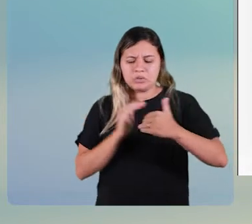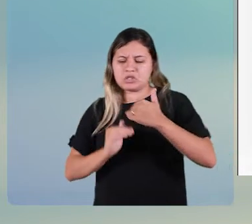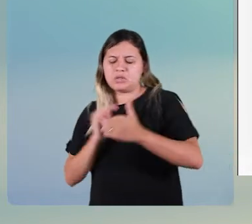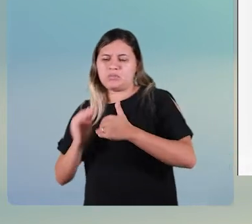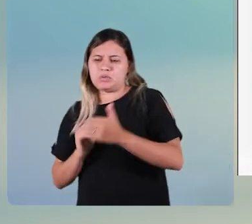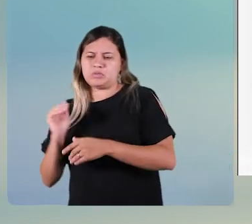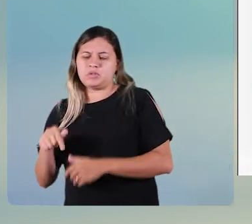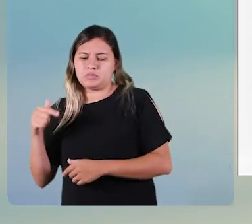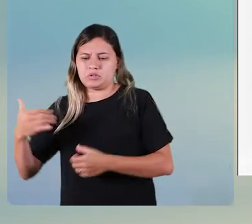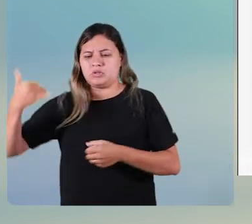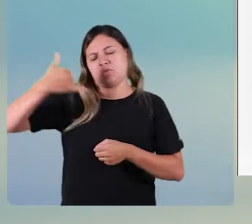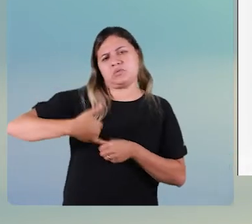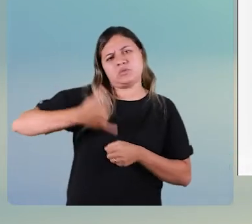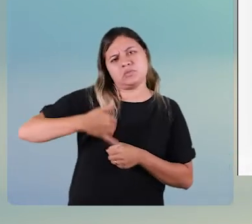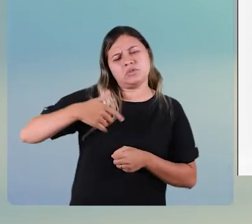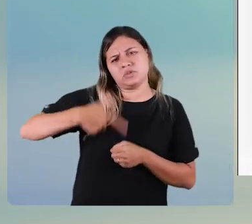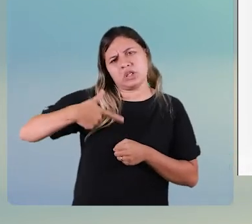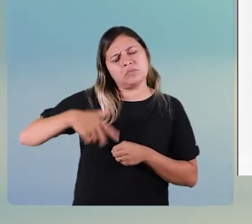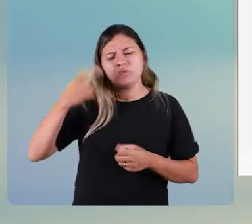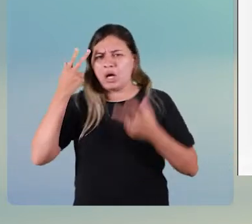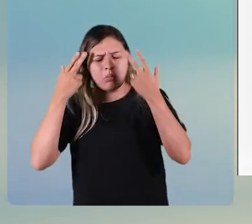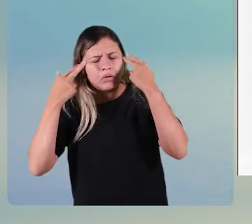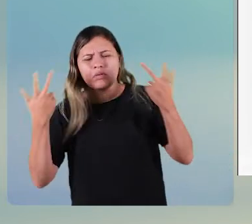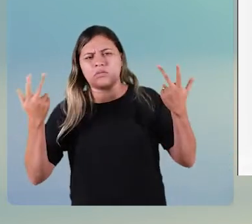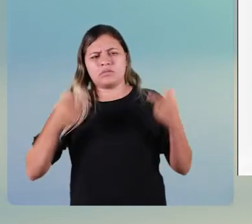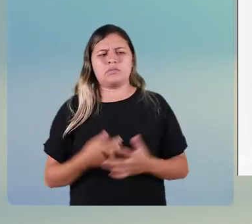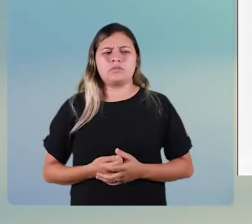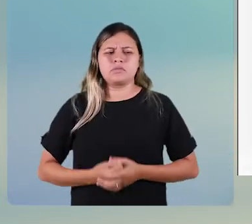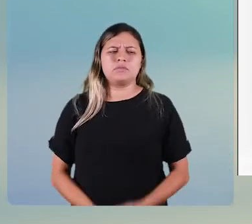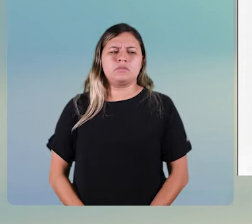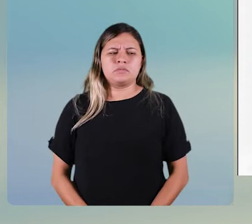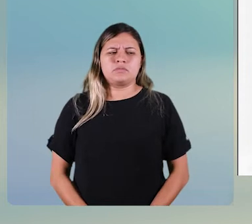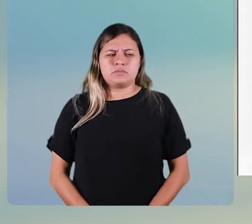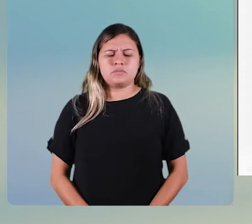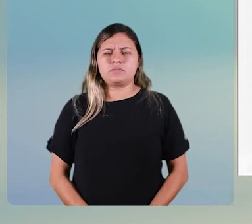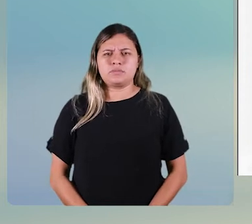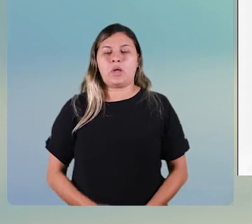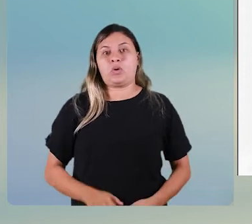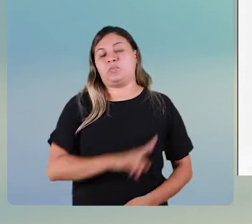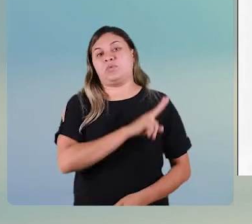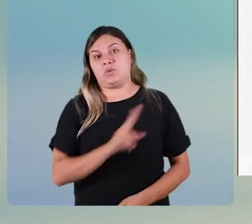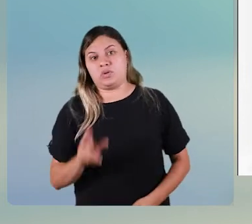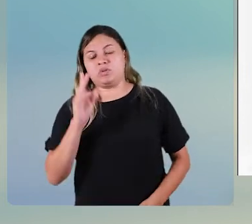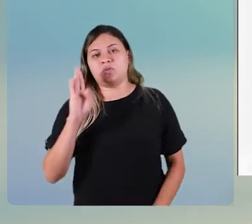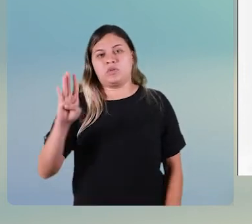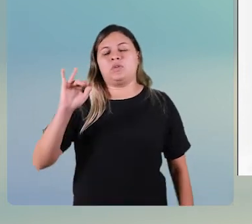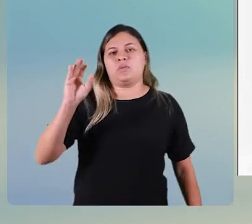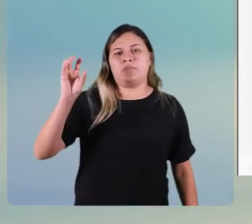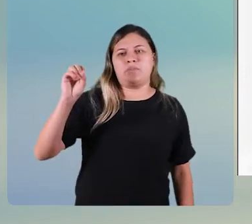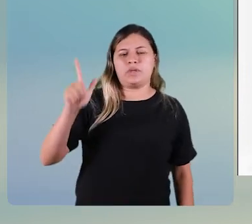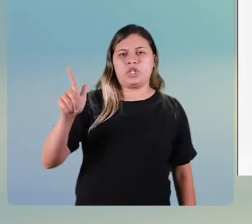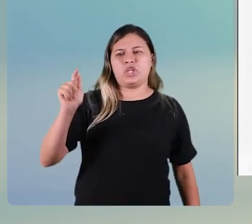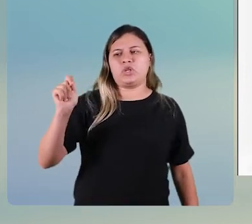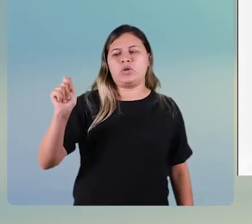como combustível. É o gás natural. Só que o gás natural é oriundo de fontes renováveis, por isso que é chamado de biogás, tá? É o